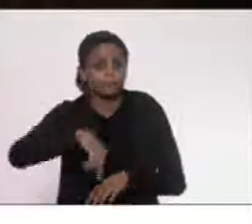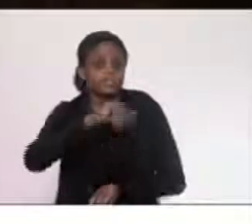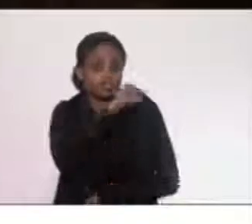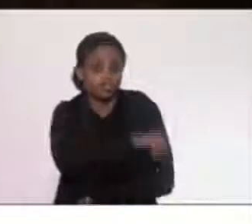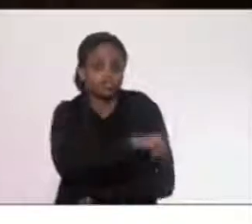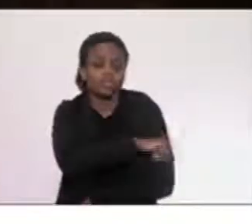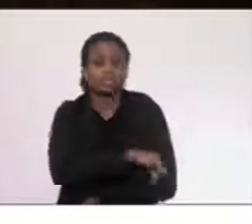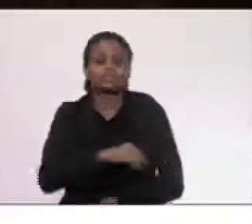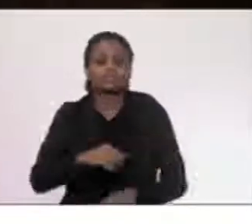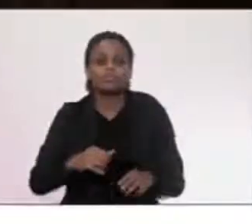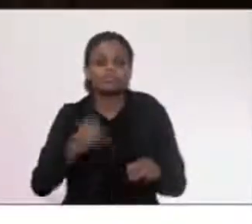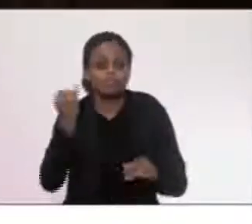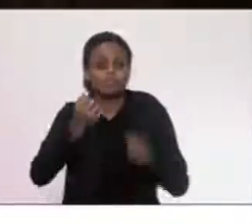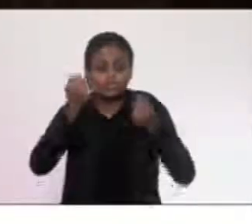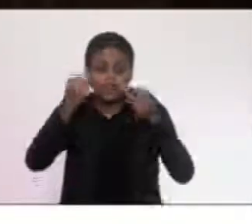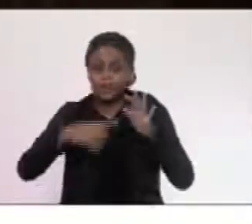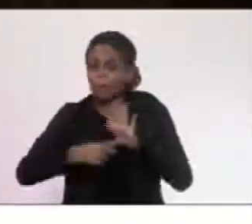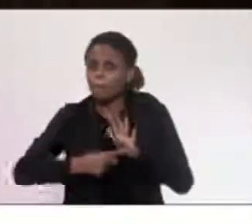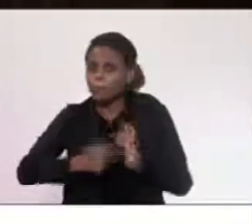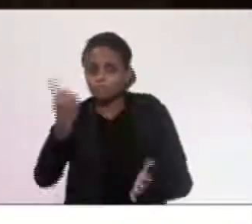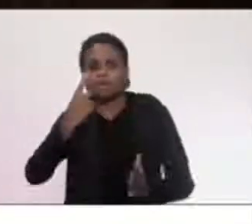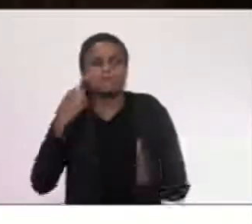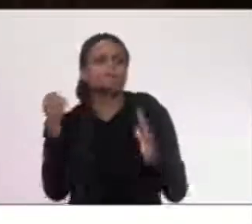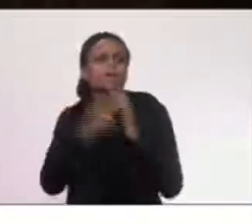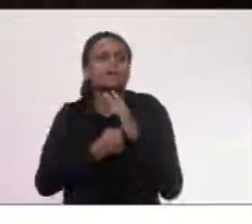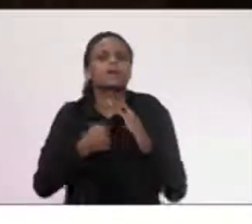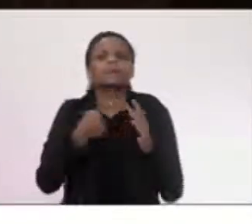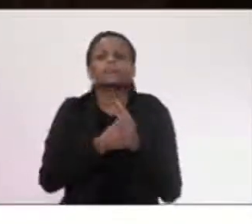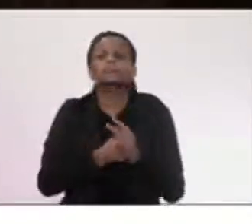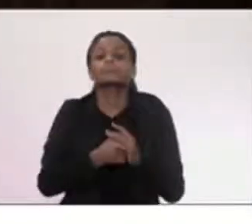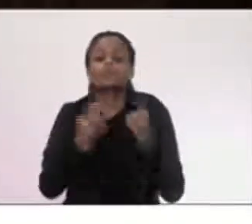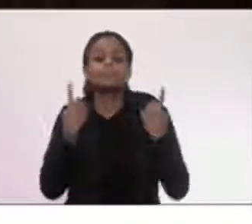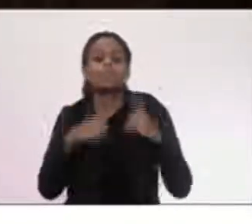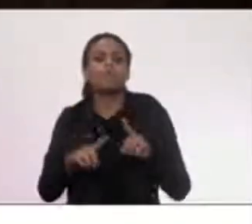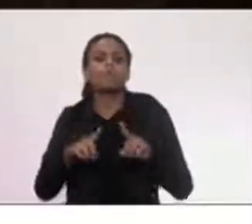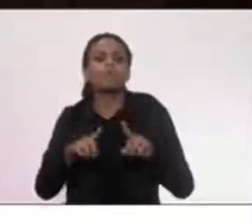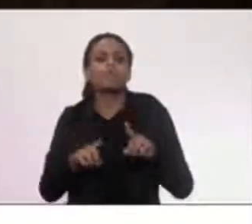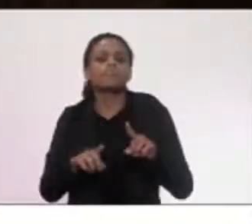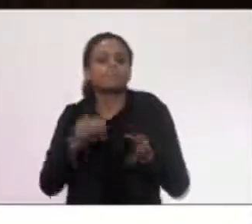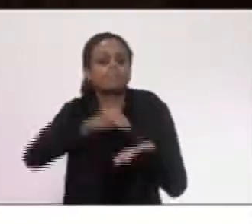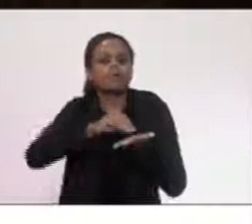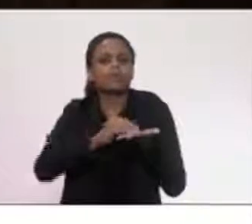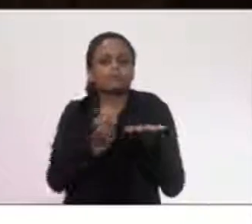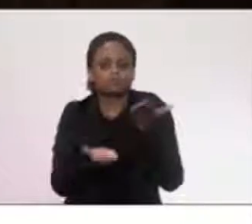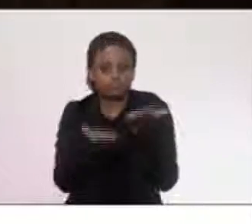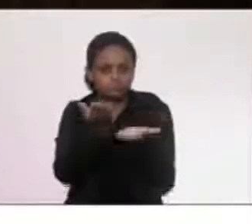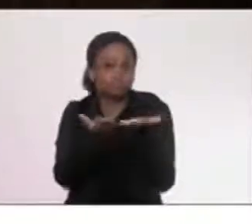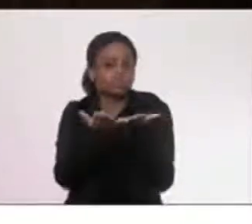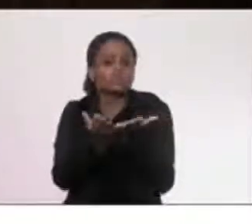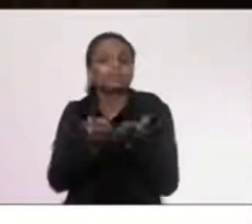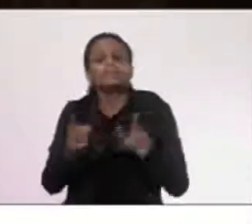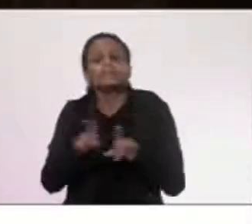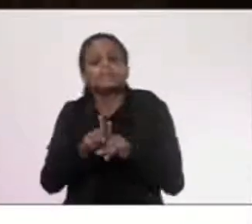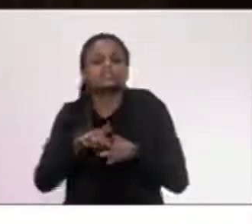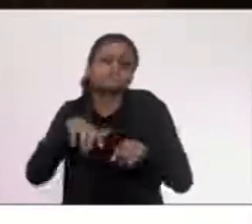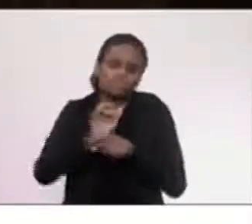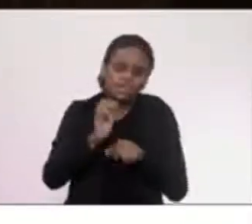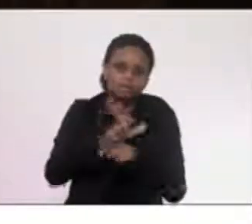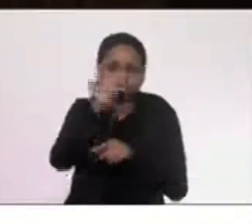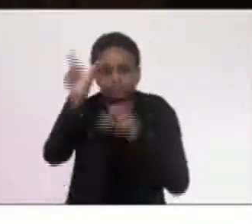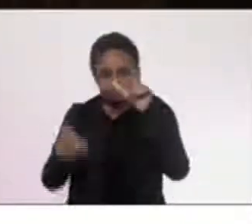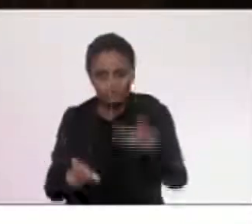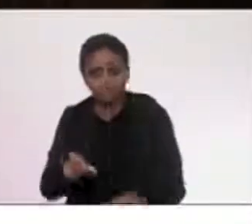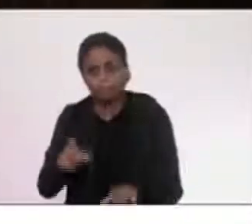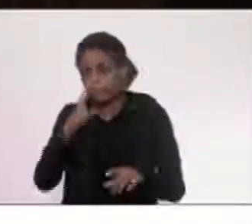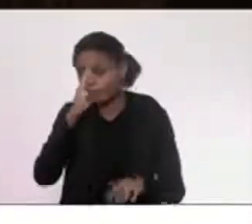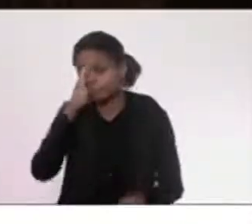na luta contra as desigualdades sexuais, de gênero e